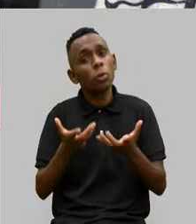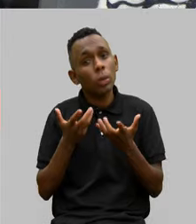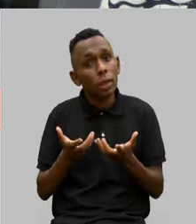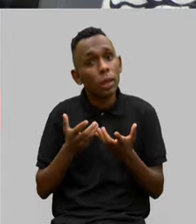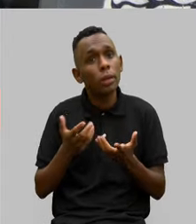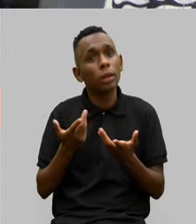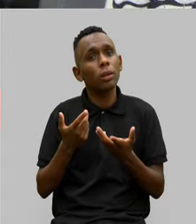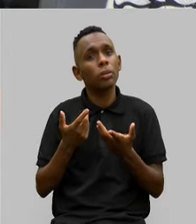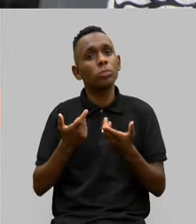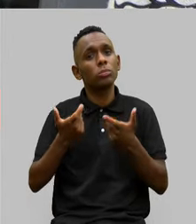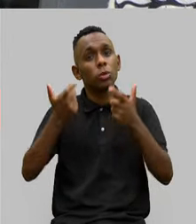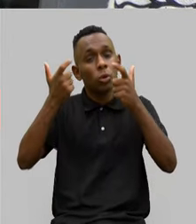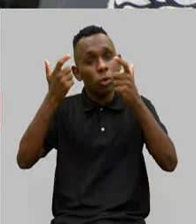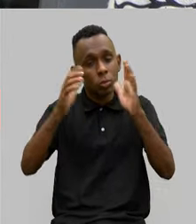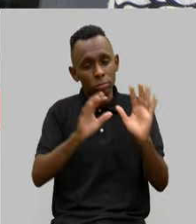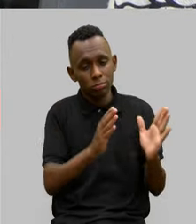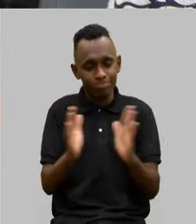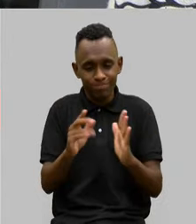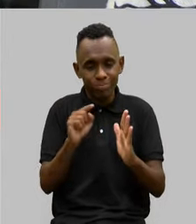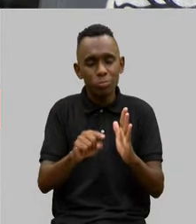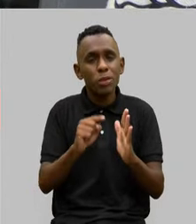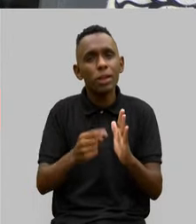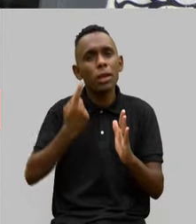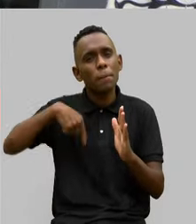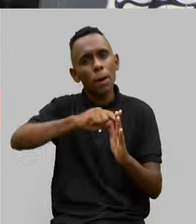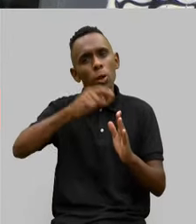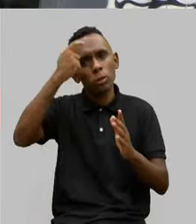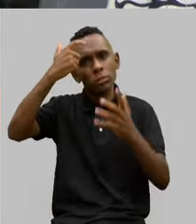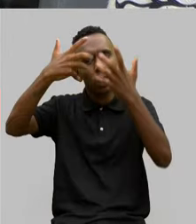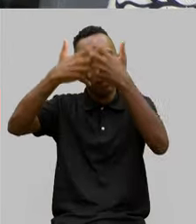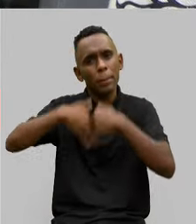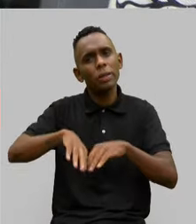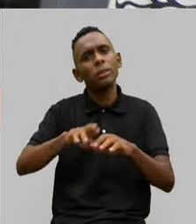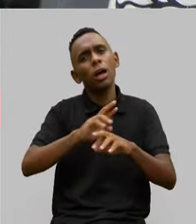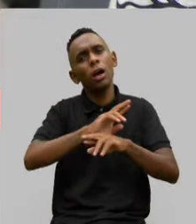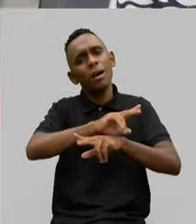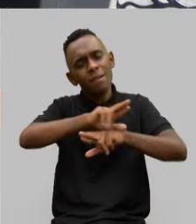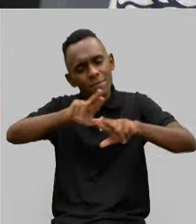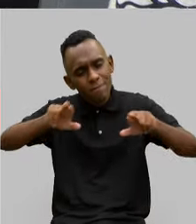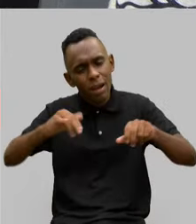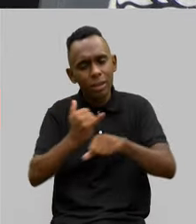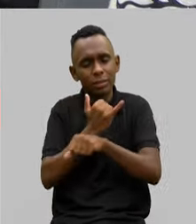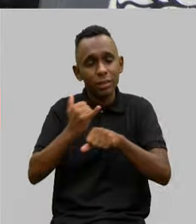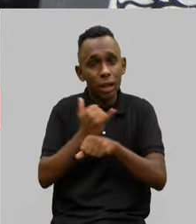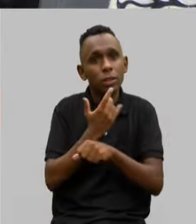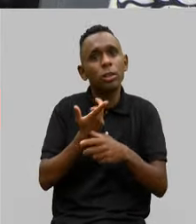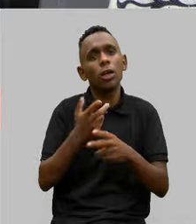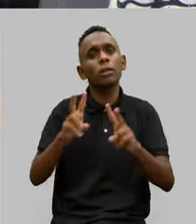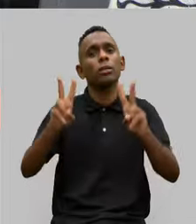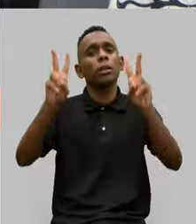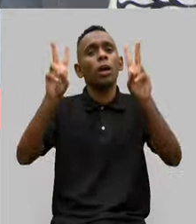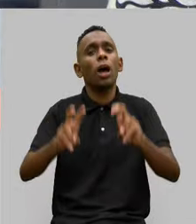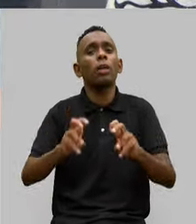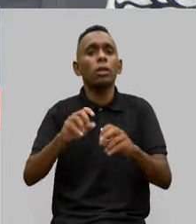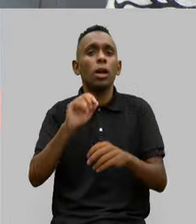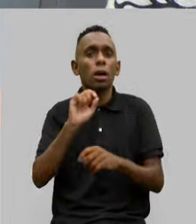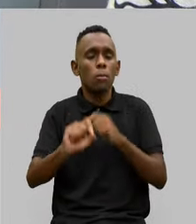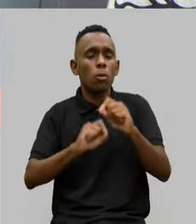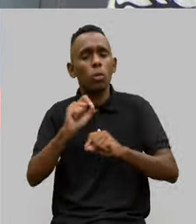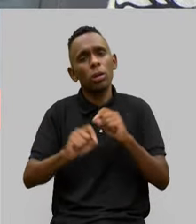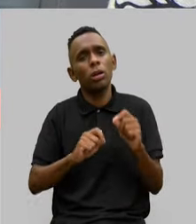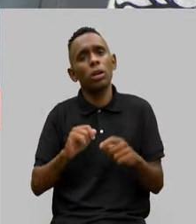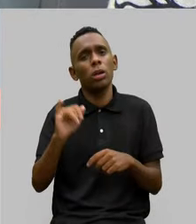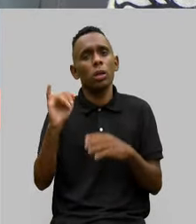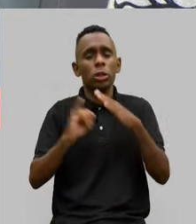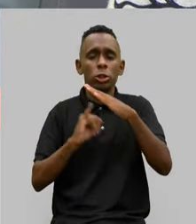usar o espaço pra gente eh repensar várias coisas principalmente em relação às instituições do